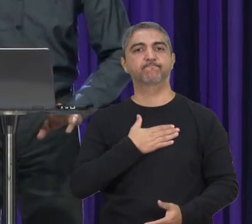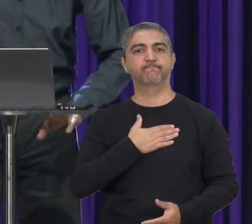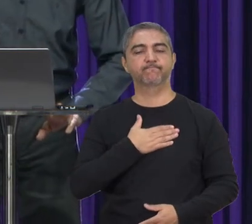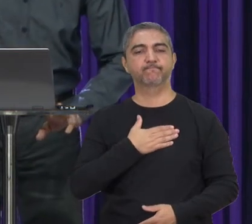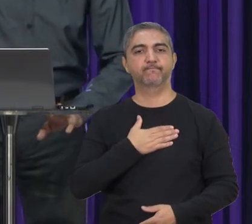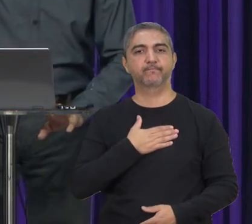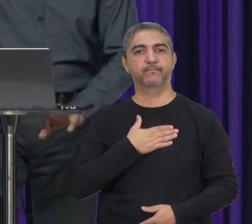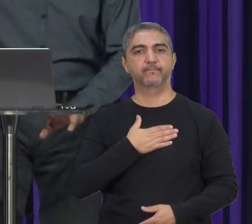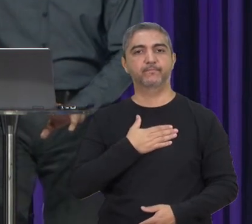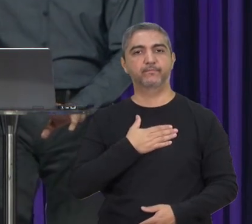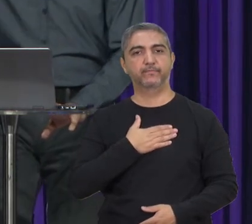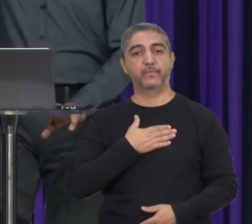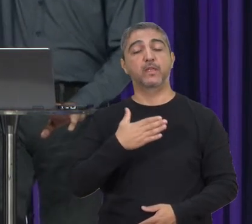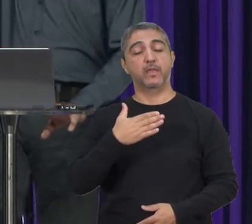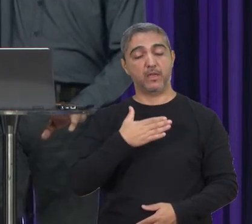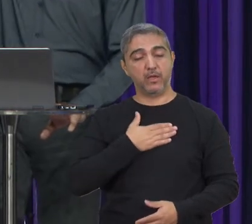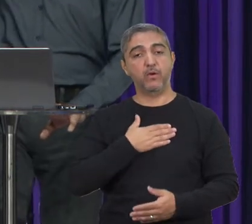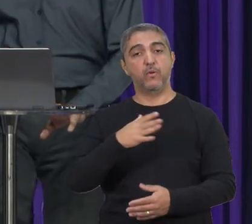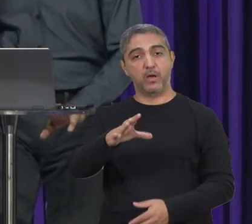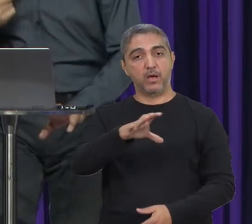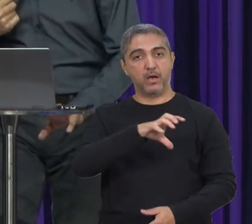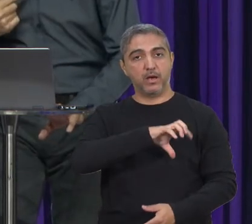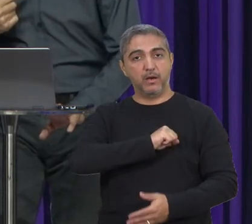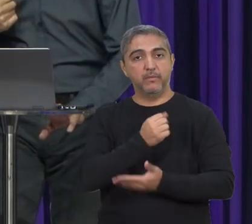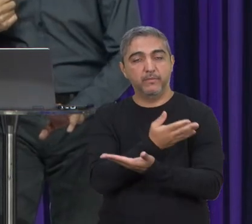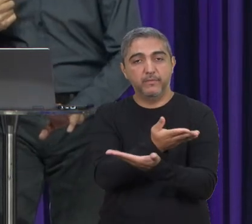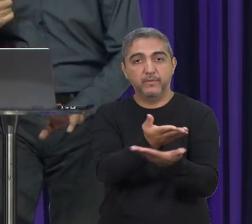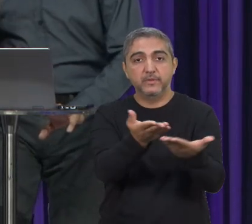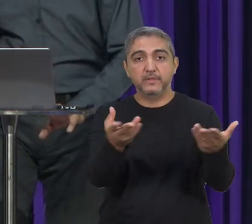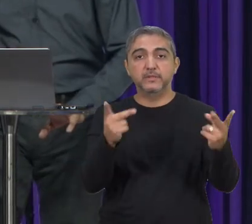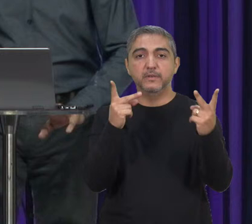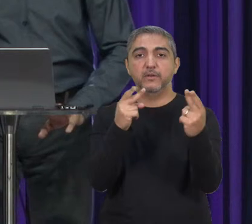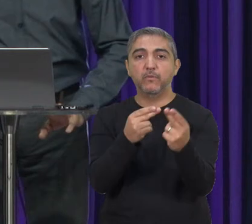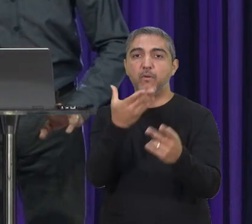Eu os amei como o Pai me amou.